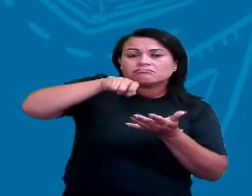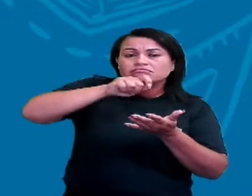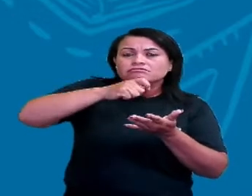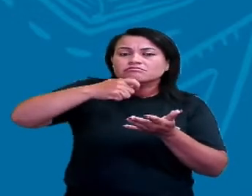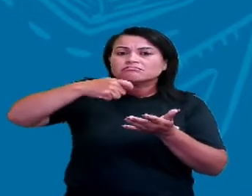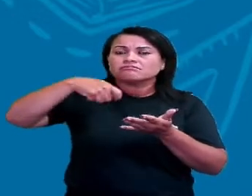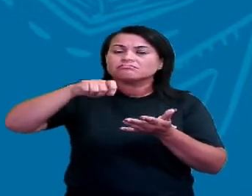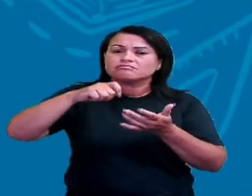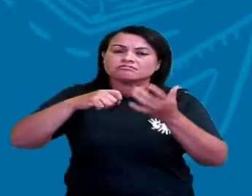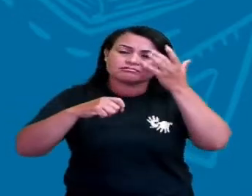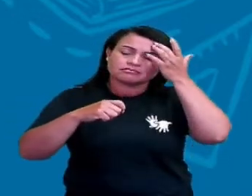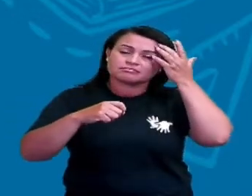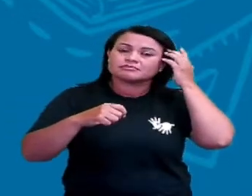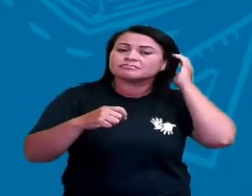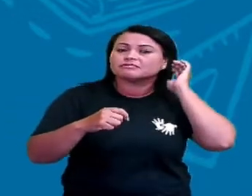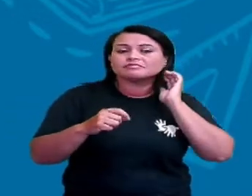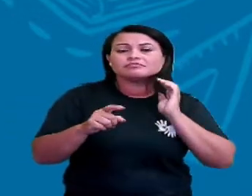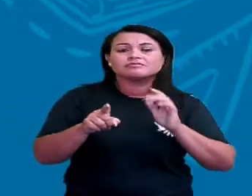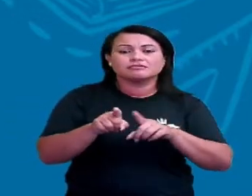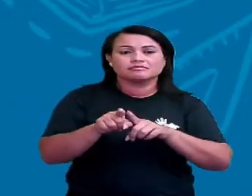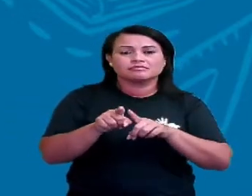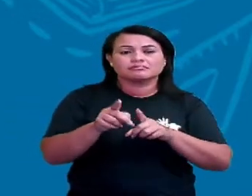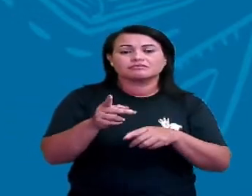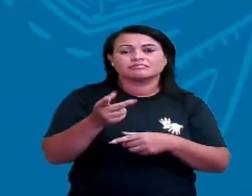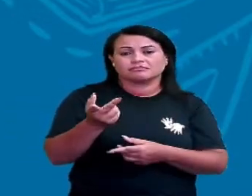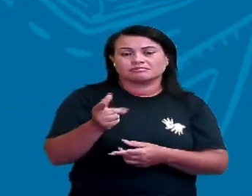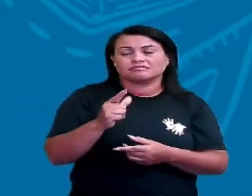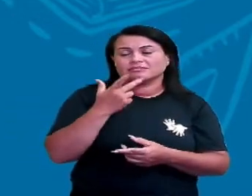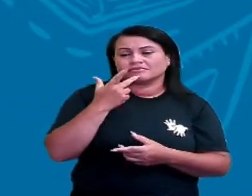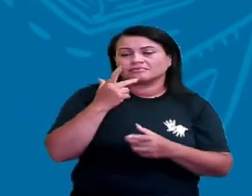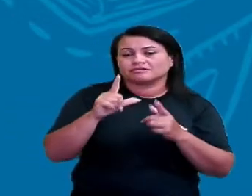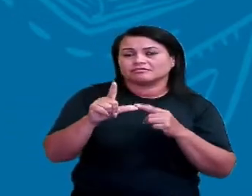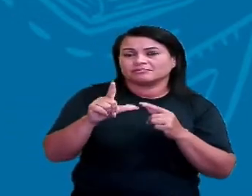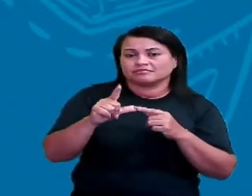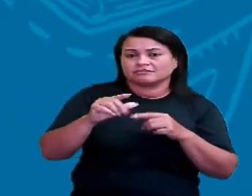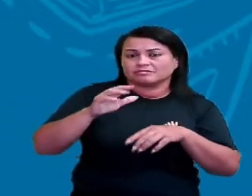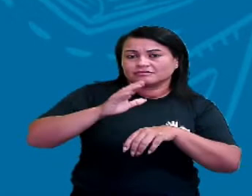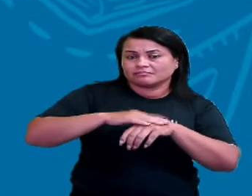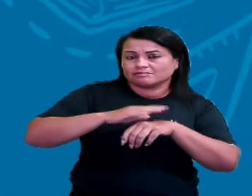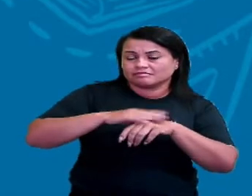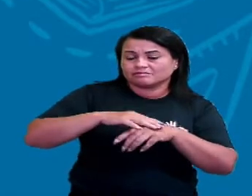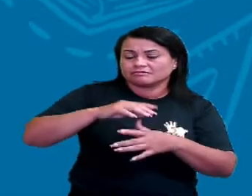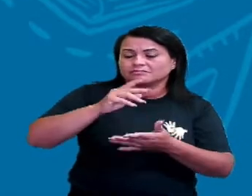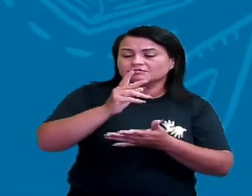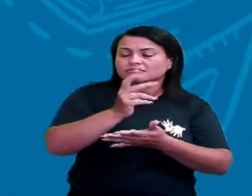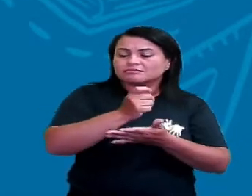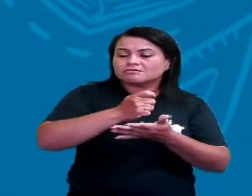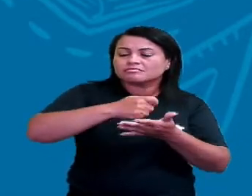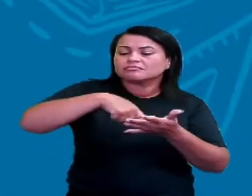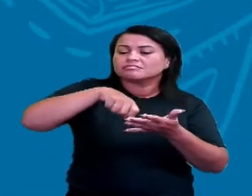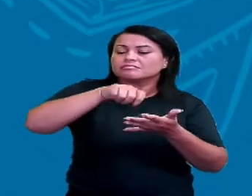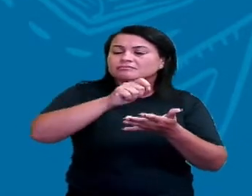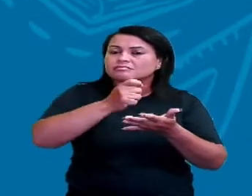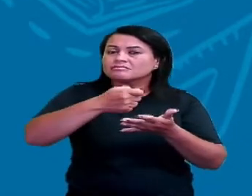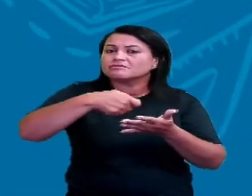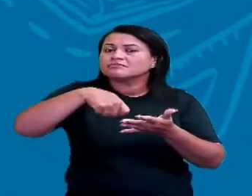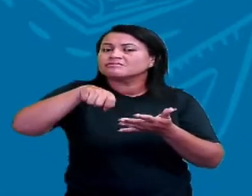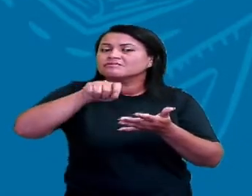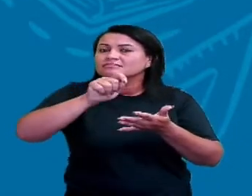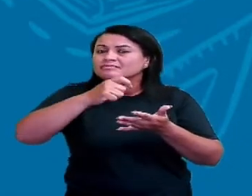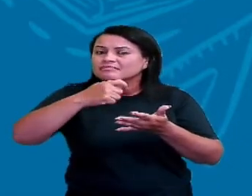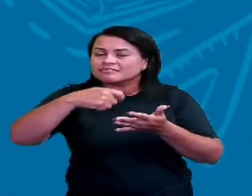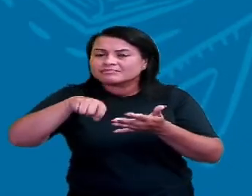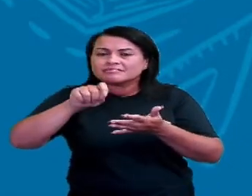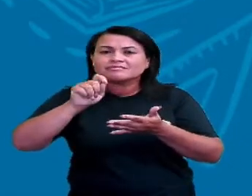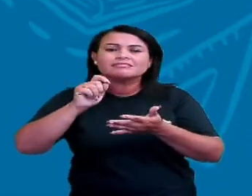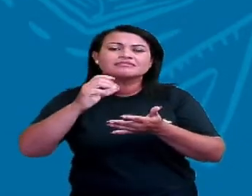Essa outra letrinha, né, que é a letrinha que a gente chama de letrinha de mão, era a que a gente fazia antigamente, né,